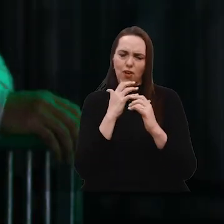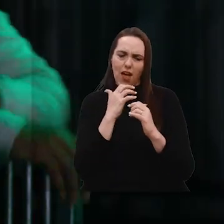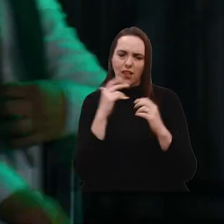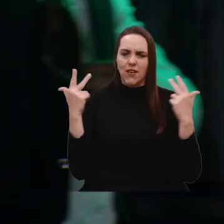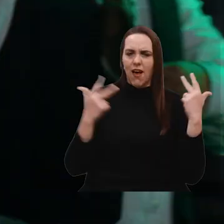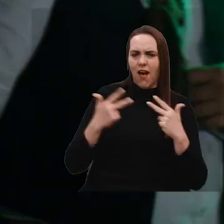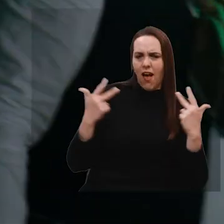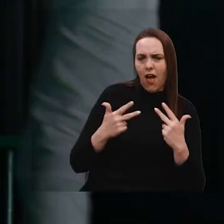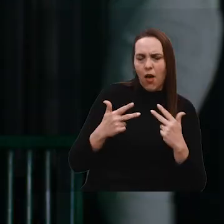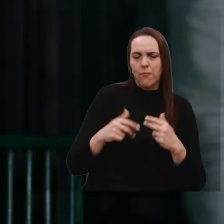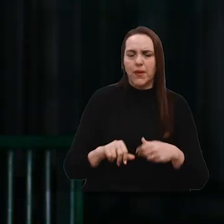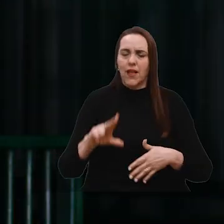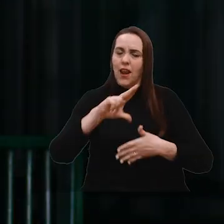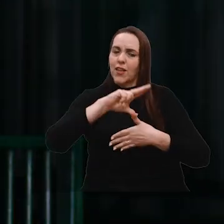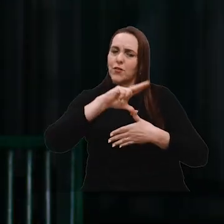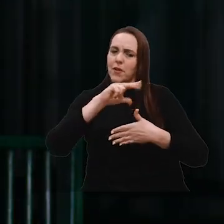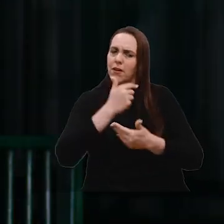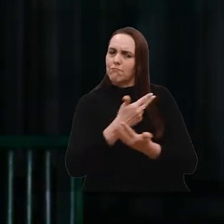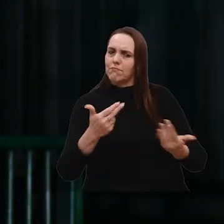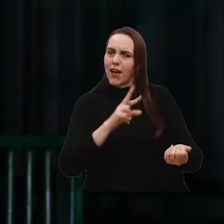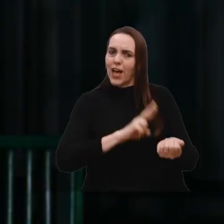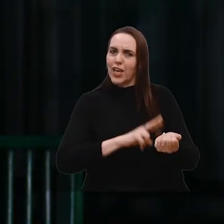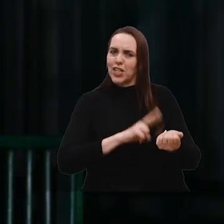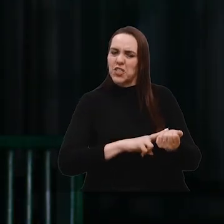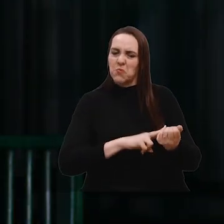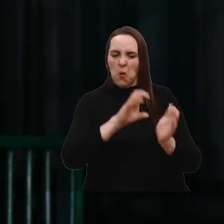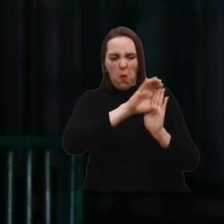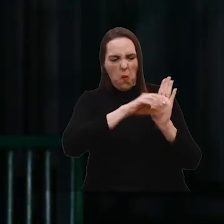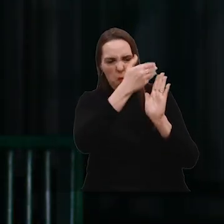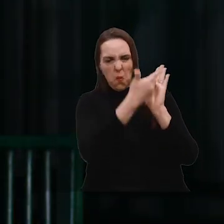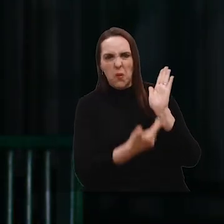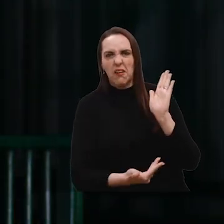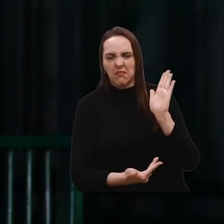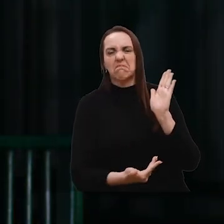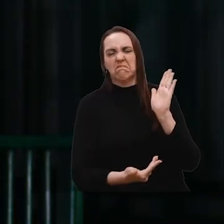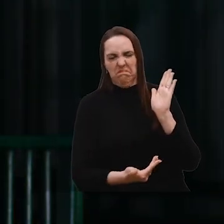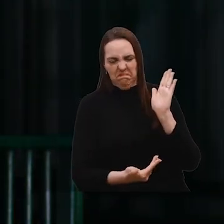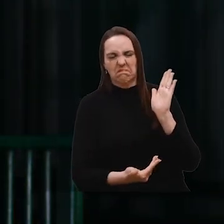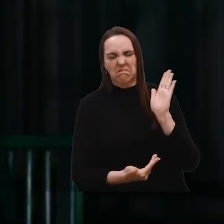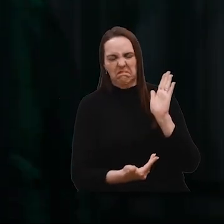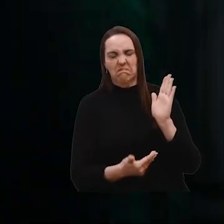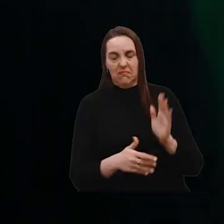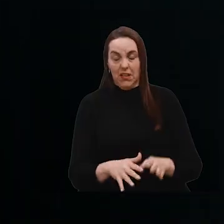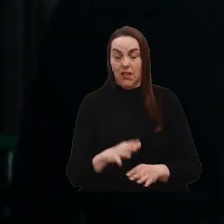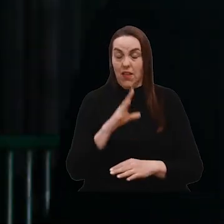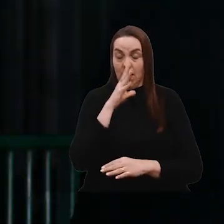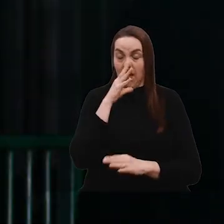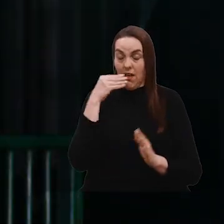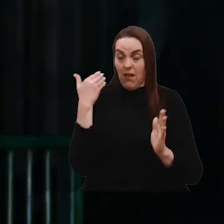jazz, rap e outras tantas vertentes latino-americanas. Que currículo, hein?